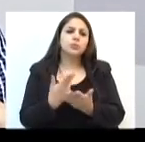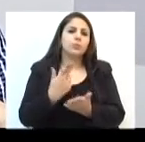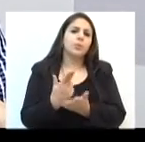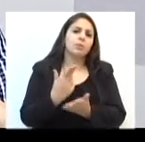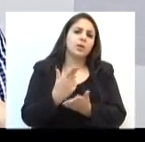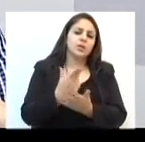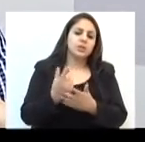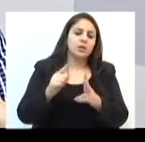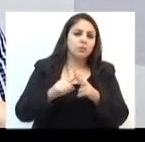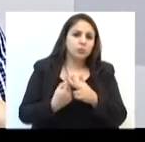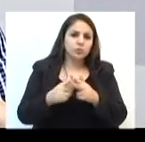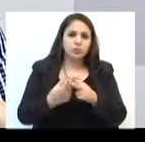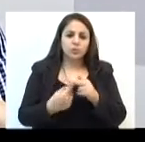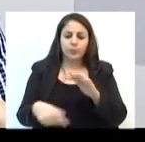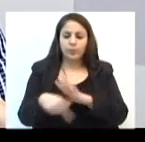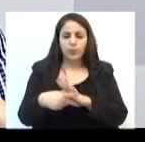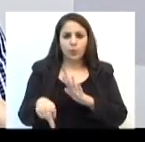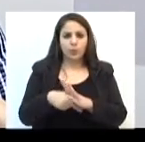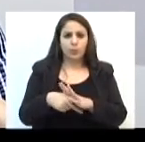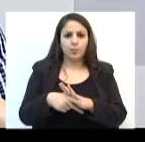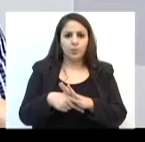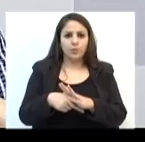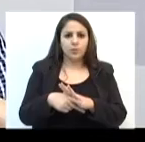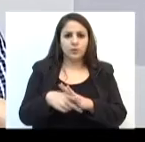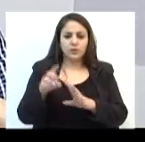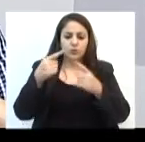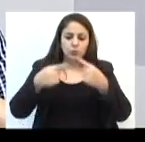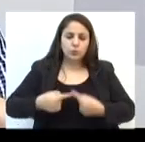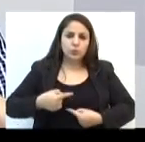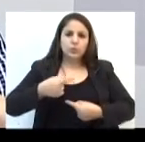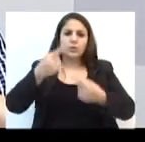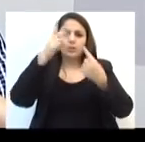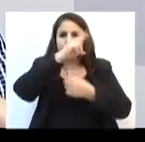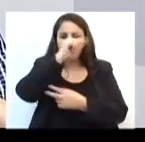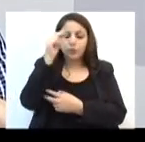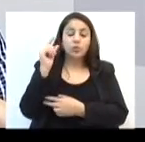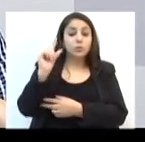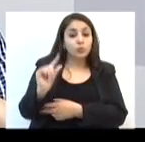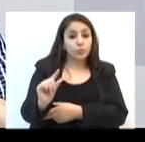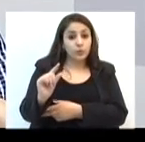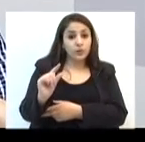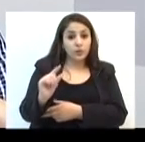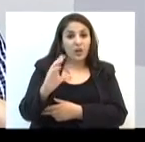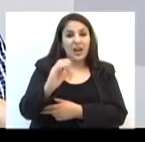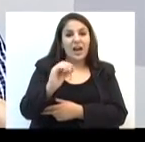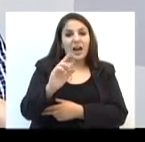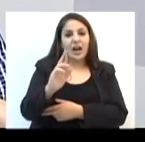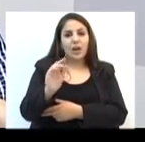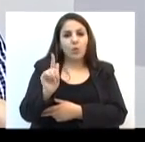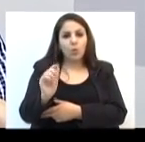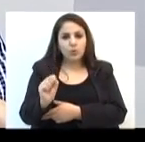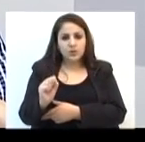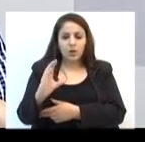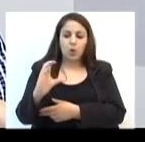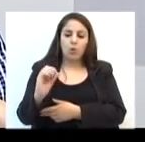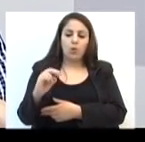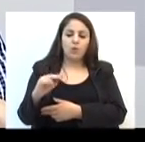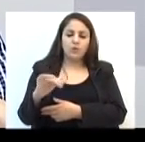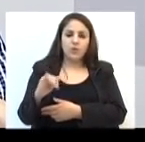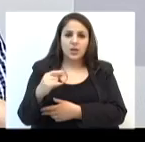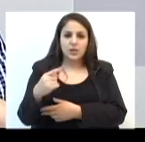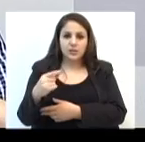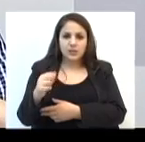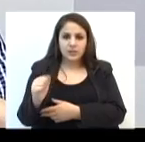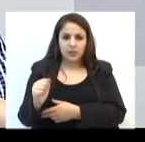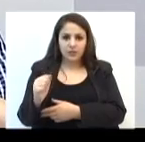estudo permanente de ajuste da máquina, da estrutura da Prefeitura. Nós estamos reduzindo cargos de confiança como primeira